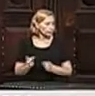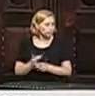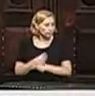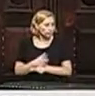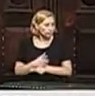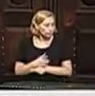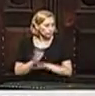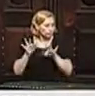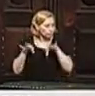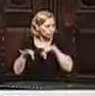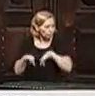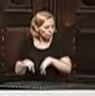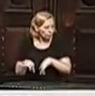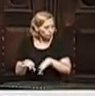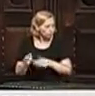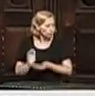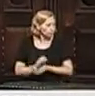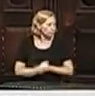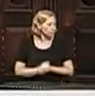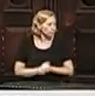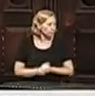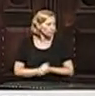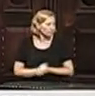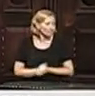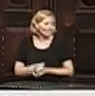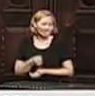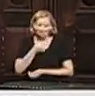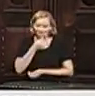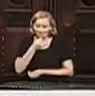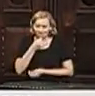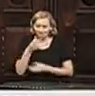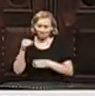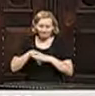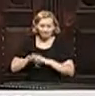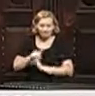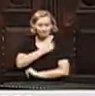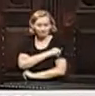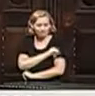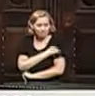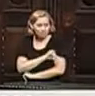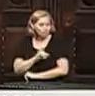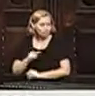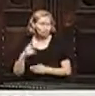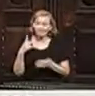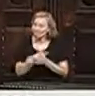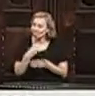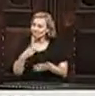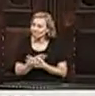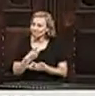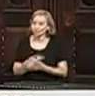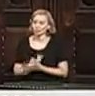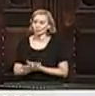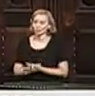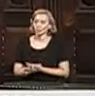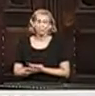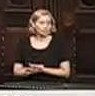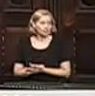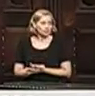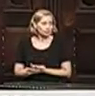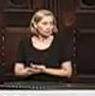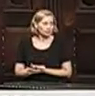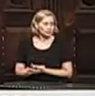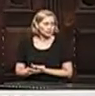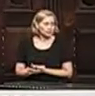essa é uma questão vital para a cidade do Rio de Janeiro, porque isto é uma expoliação, um confisco